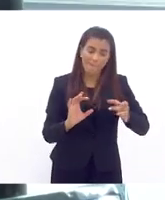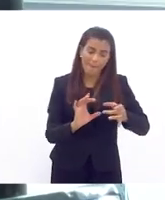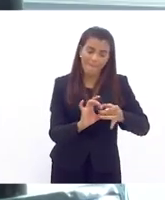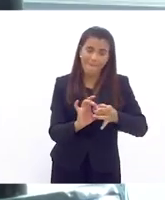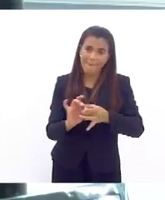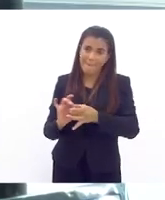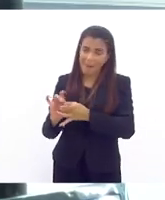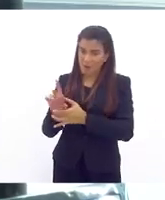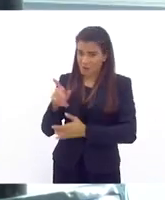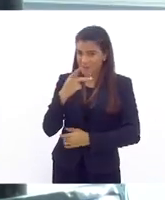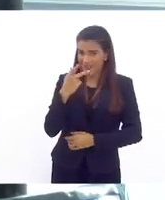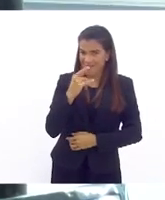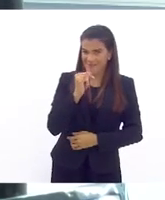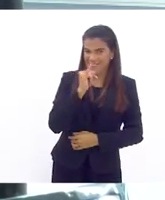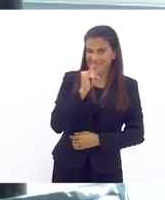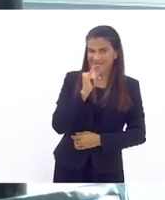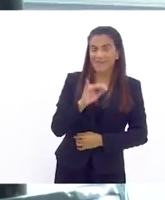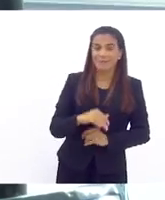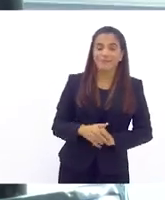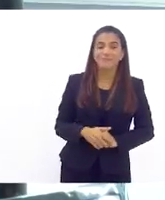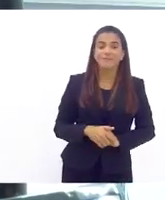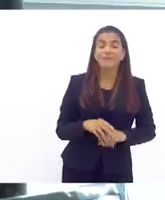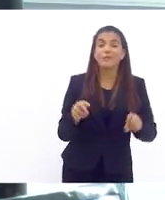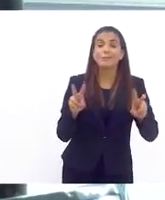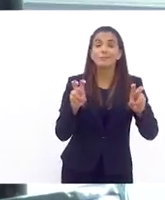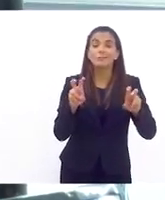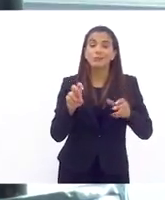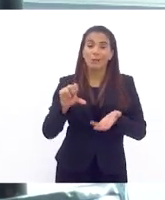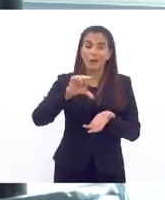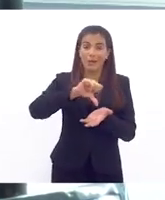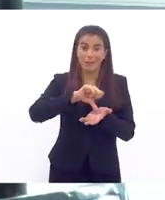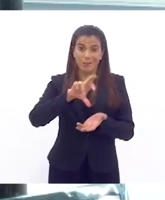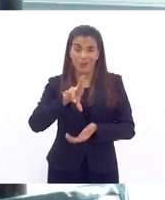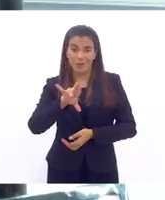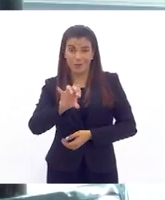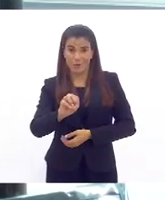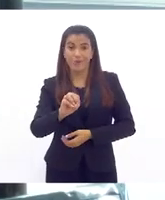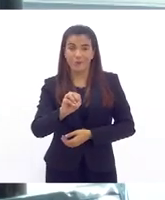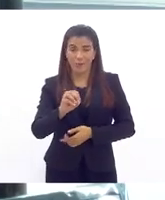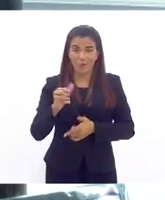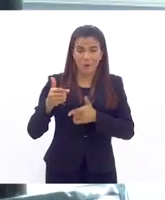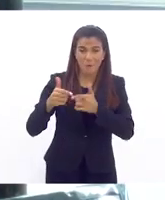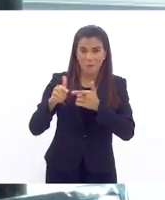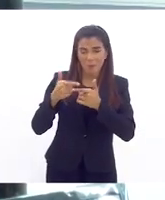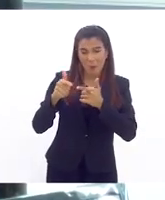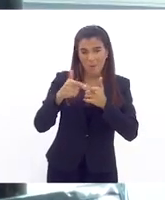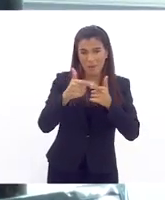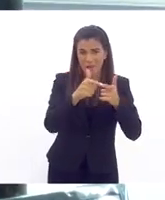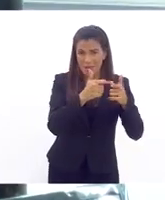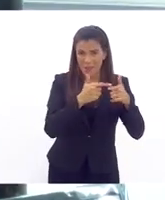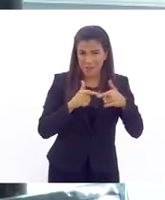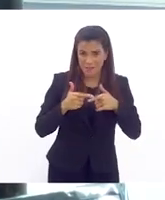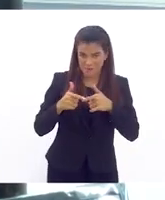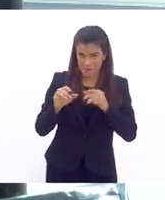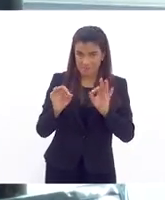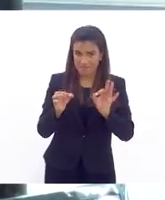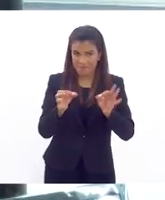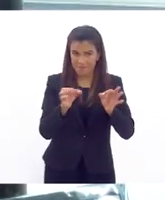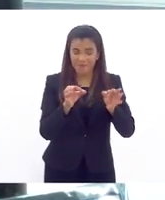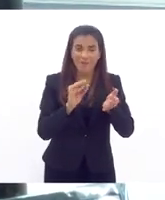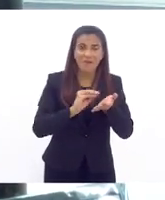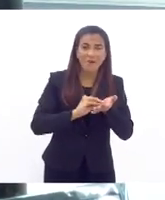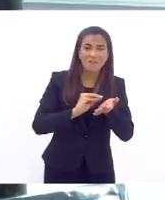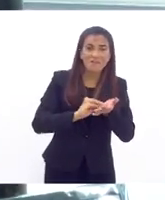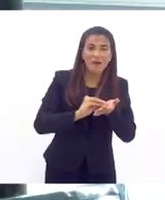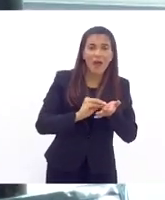eu tava falando aí por exemplo sobre a capital do Rio de Janeiro problemas pontuais da